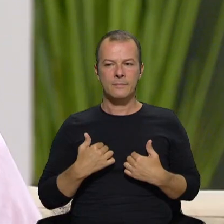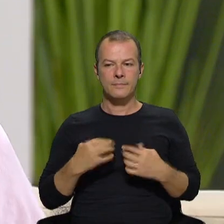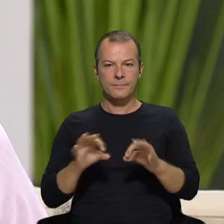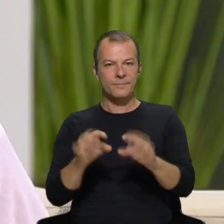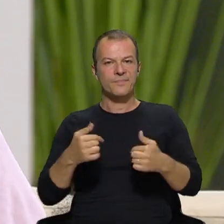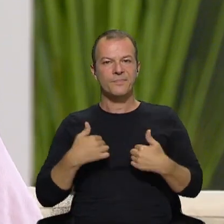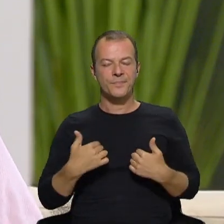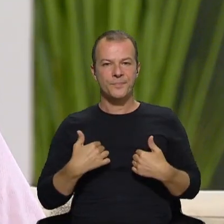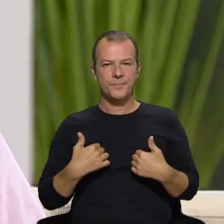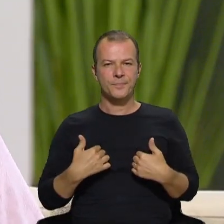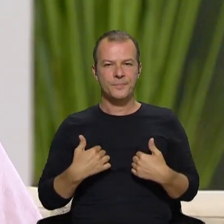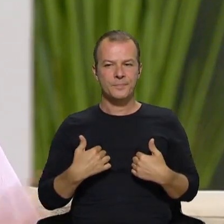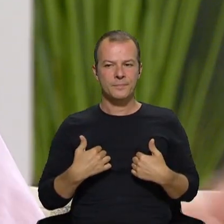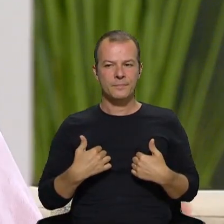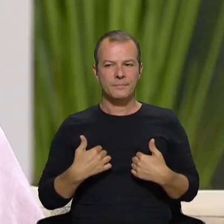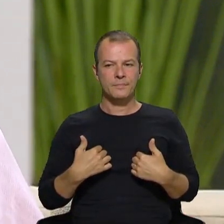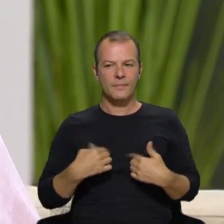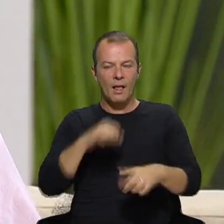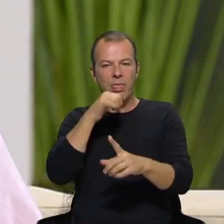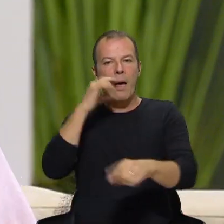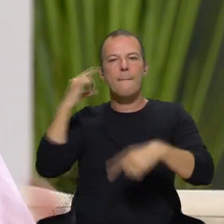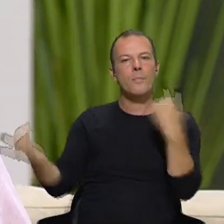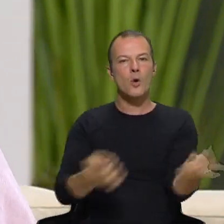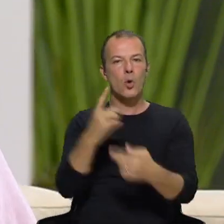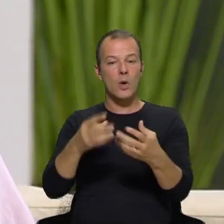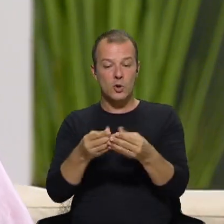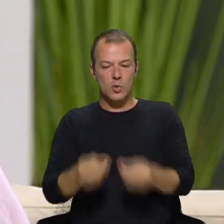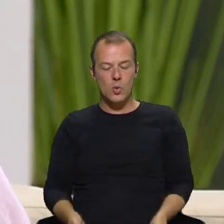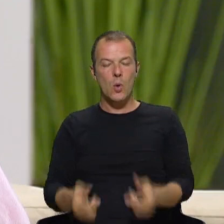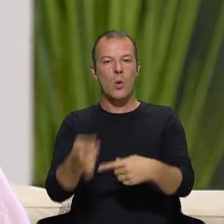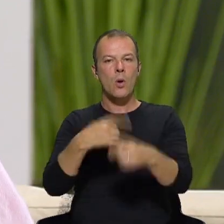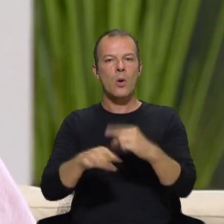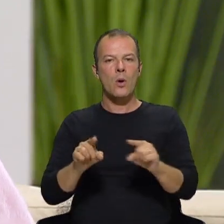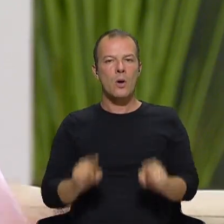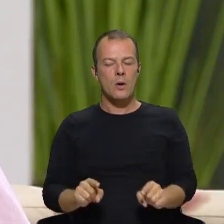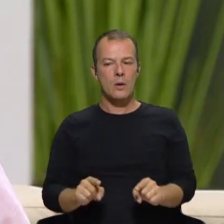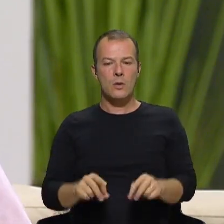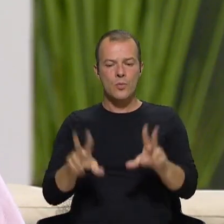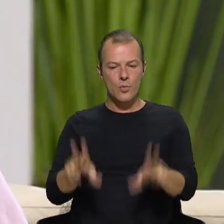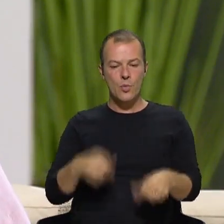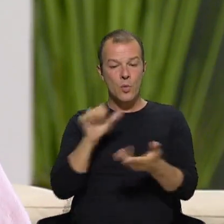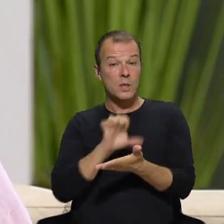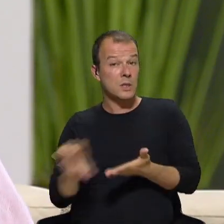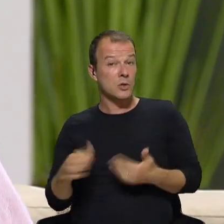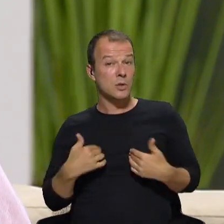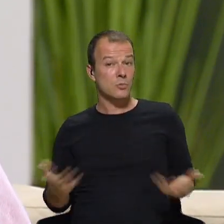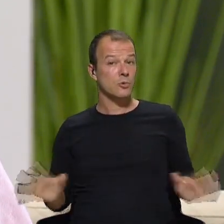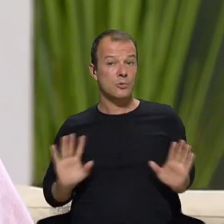como eu, vamos sempre à procura de soluções e nunca desistimos,